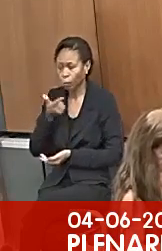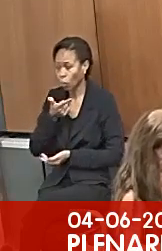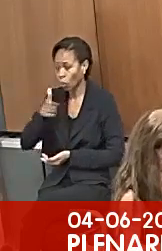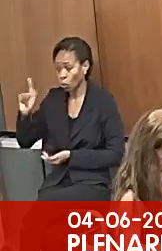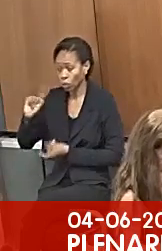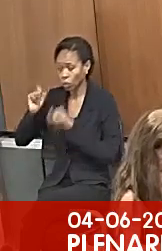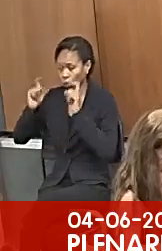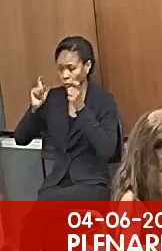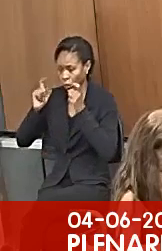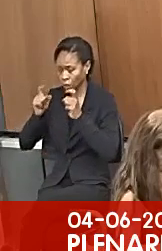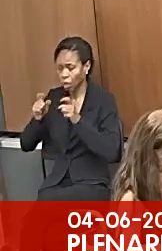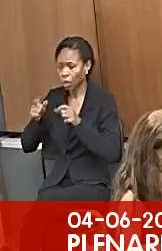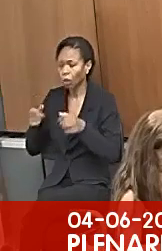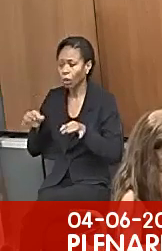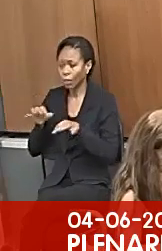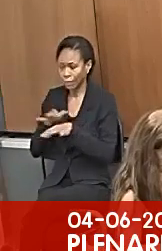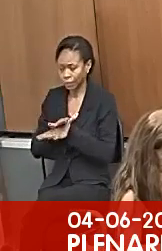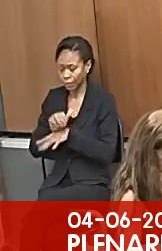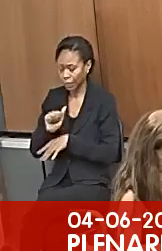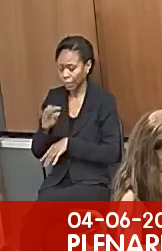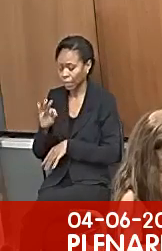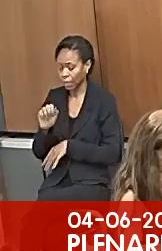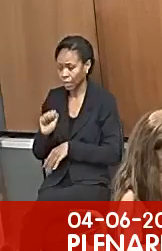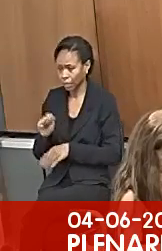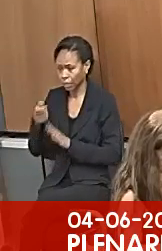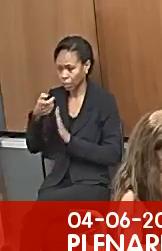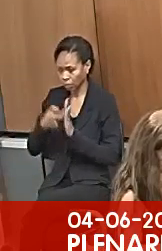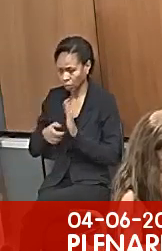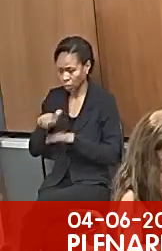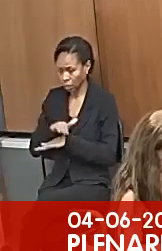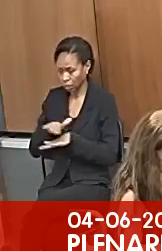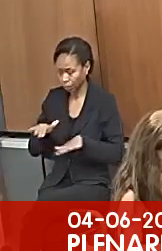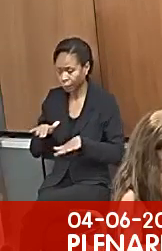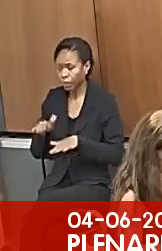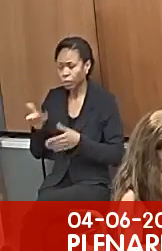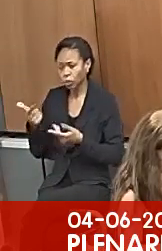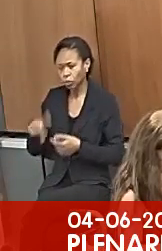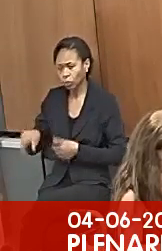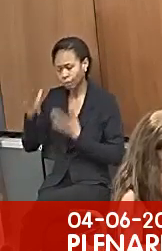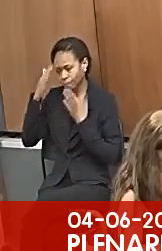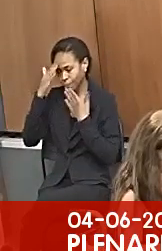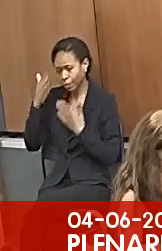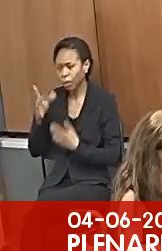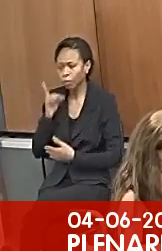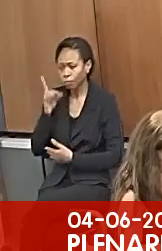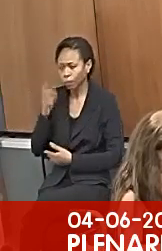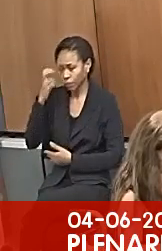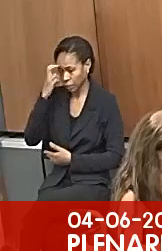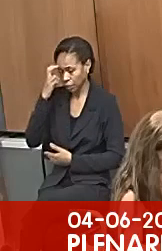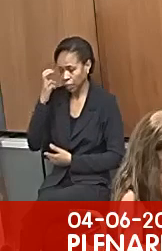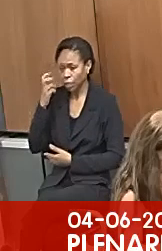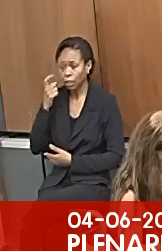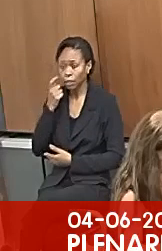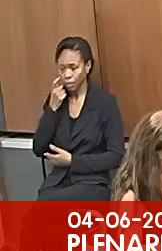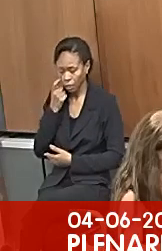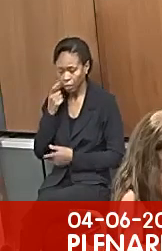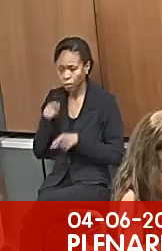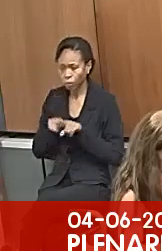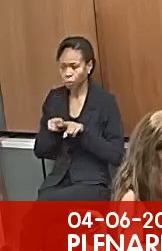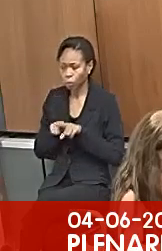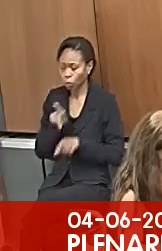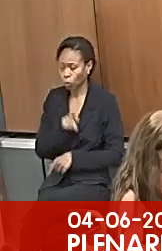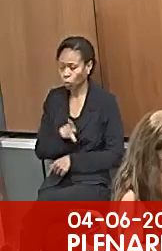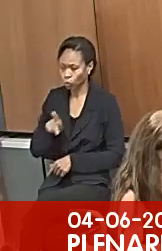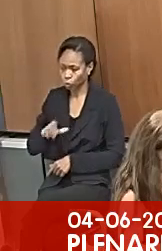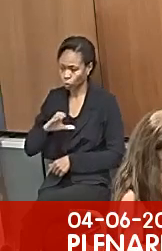ordinária, determino a lavratura da ata, quero aqui mais uma vez agradecer o deputado Zé Guilherme, o deputado